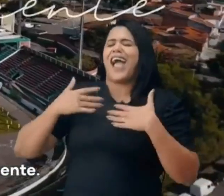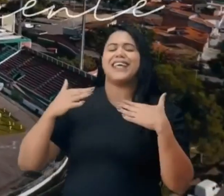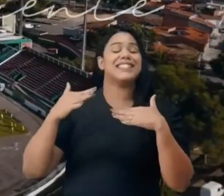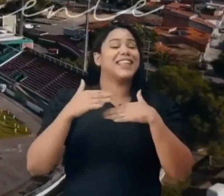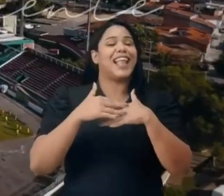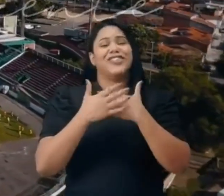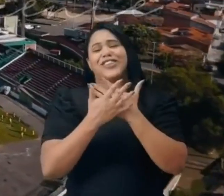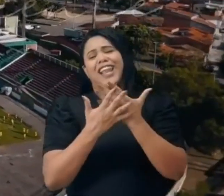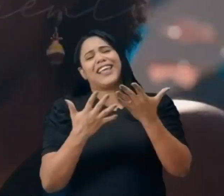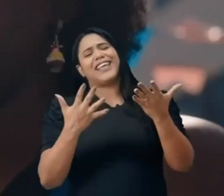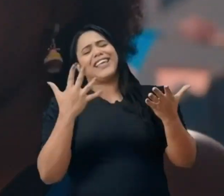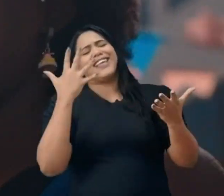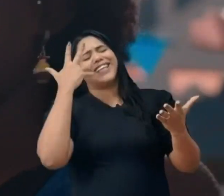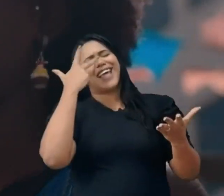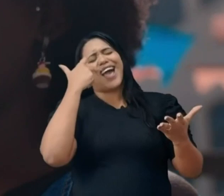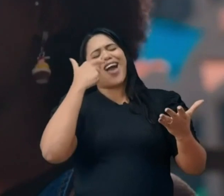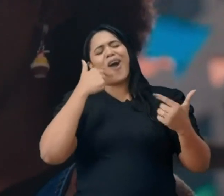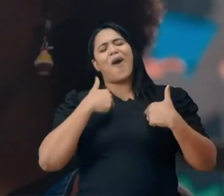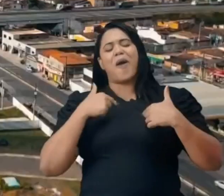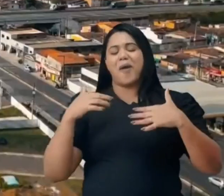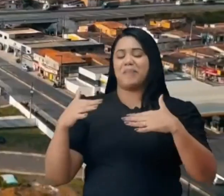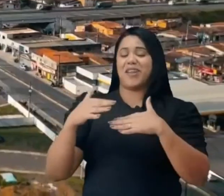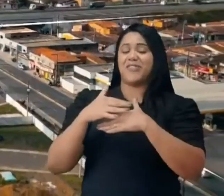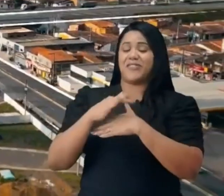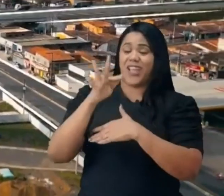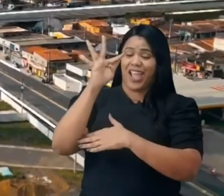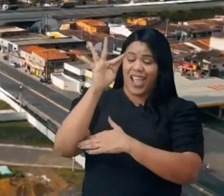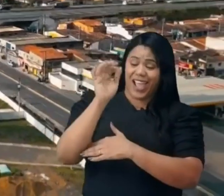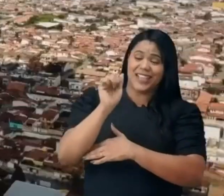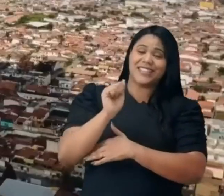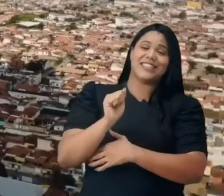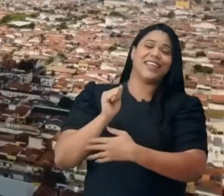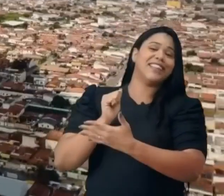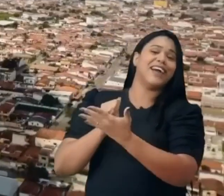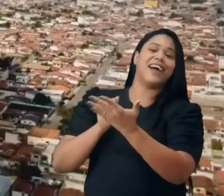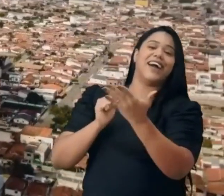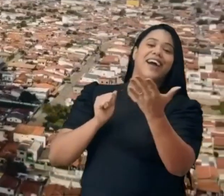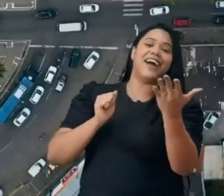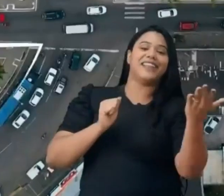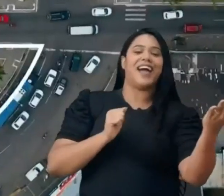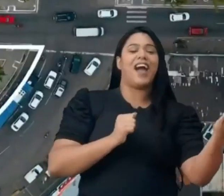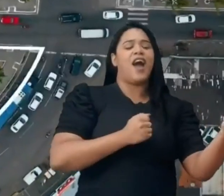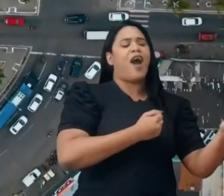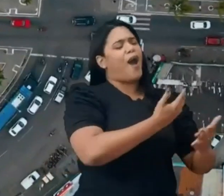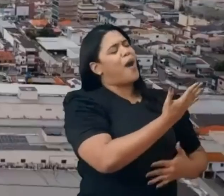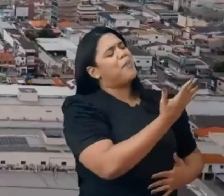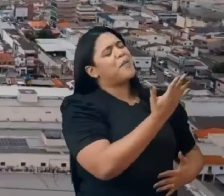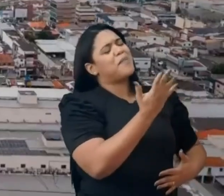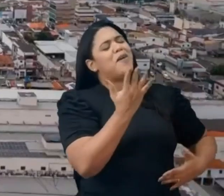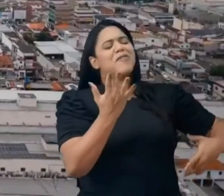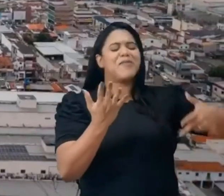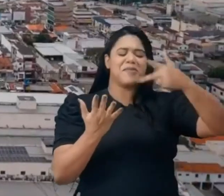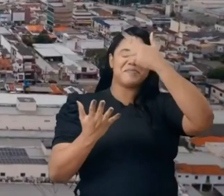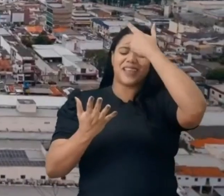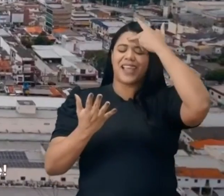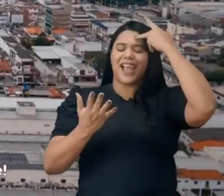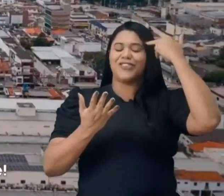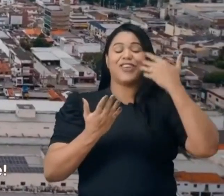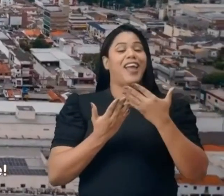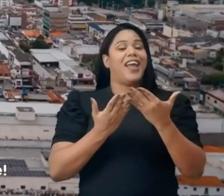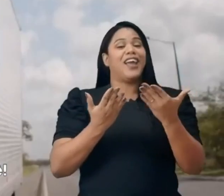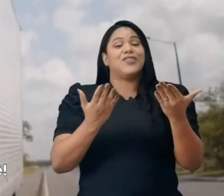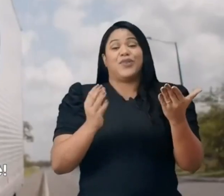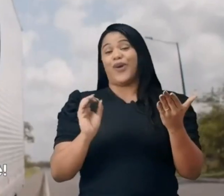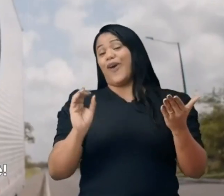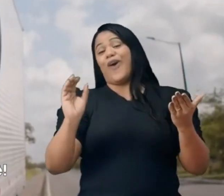frente. Minha cidade linda, minha Feira de Santana,